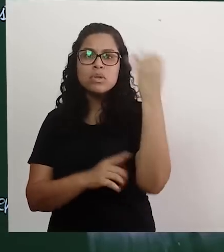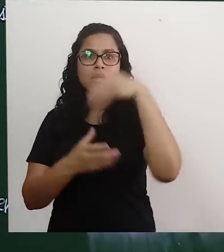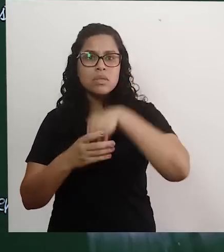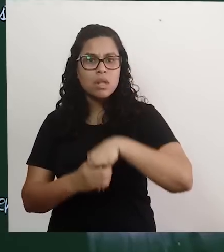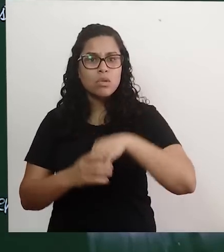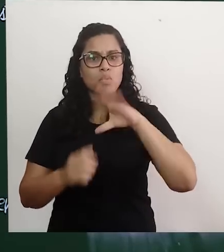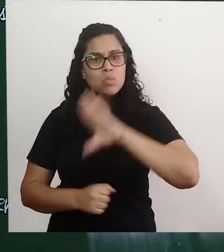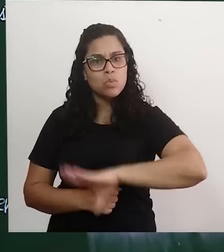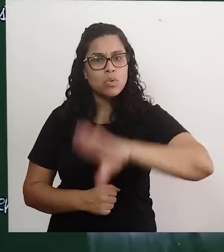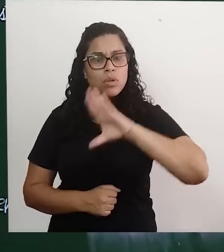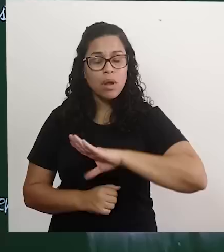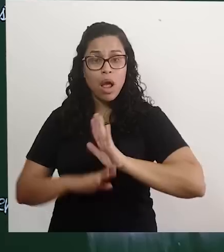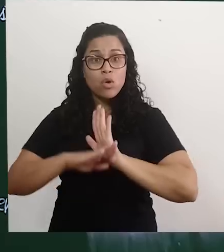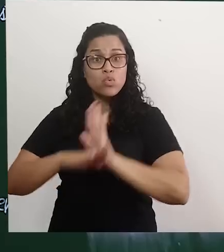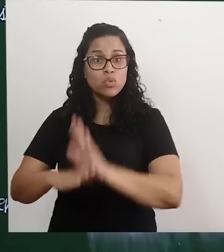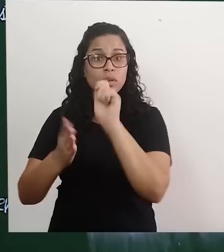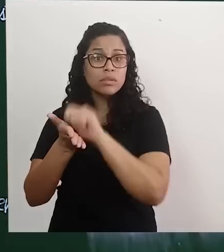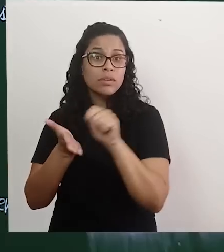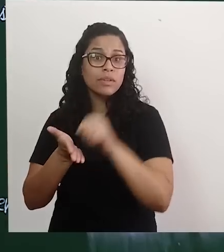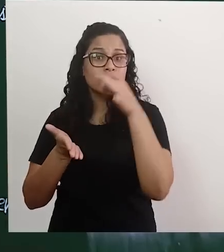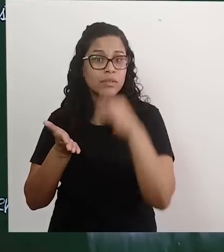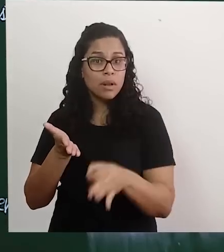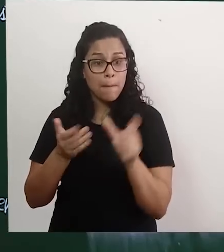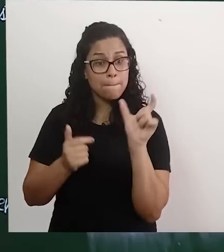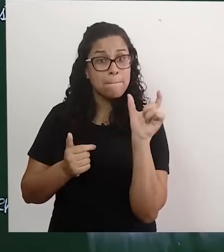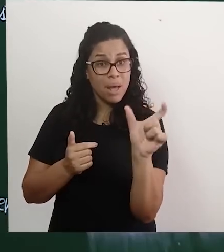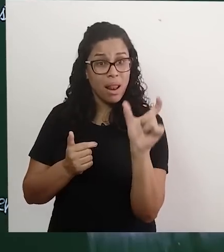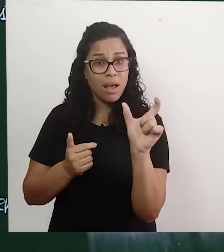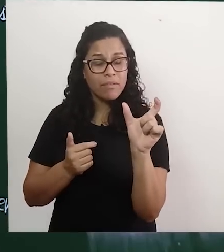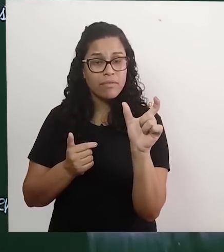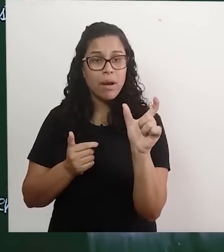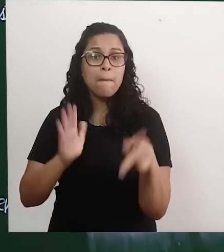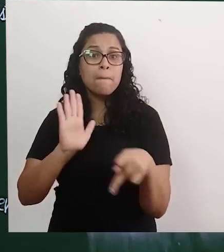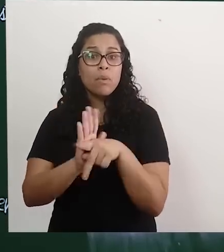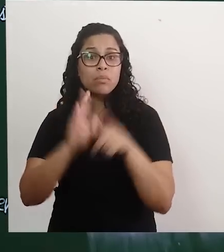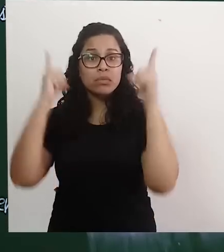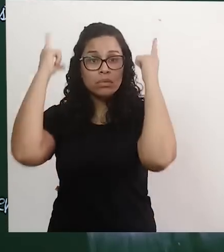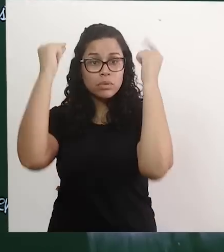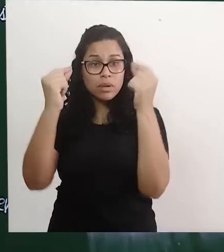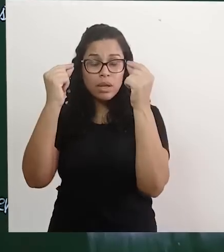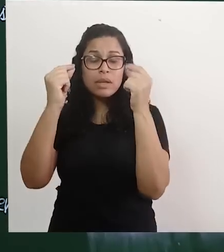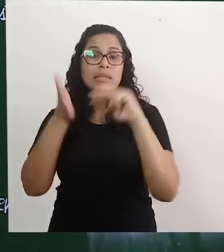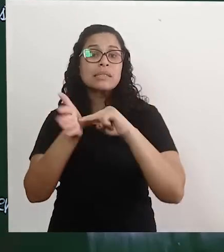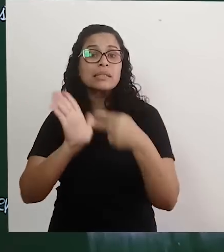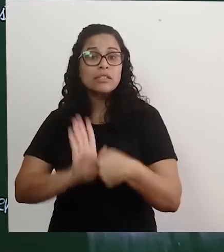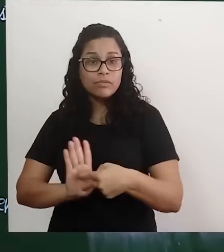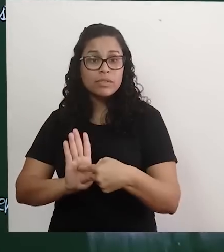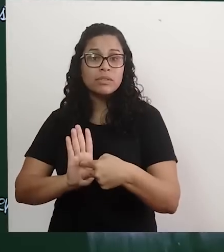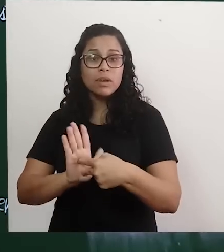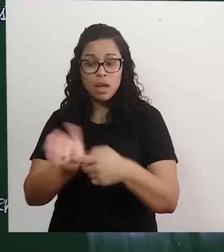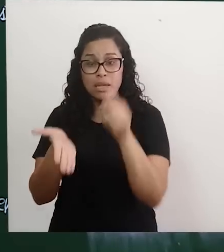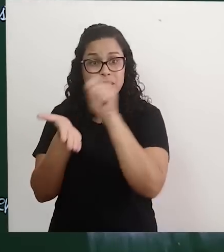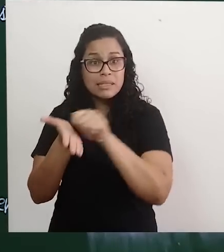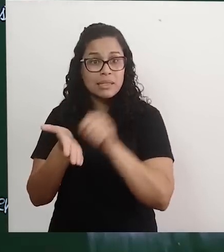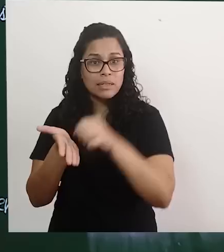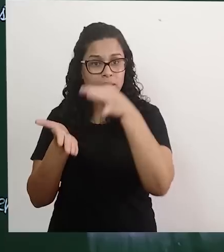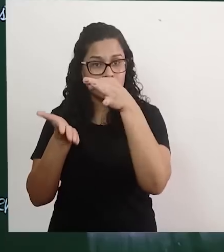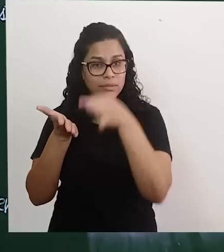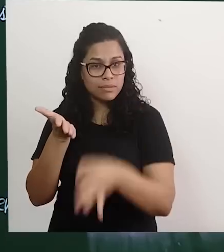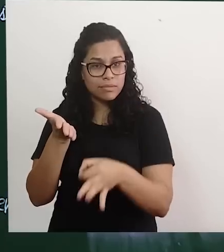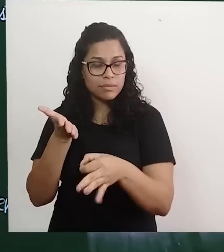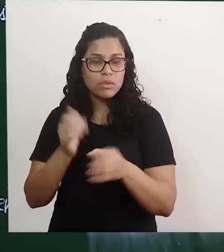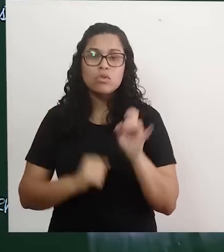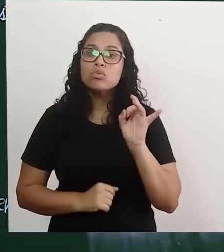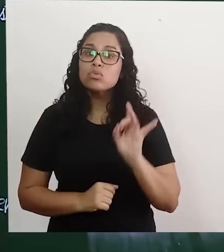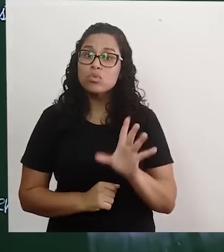ajudar a escrever corretamente. A própria palavra ortografia vem do grego, que significa escrita correta. Bom, não